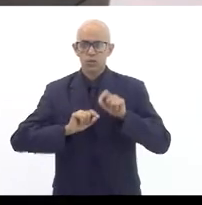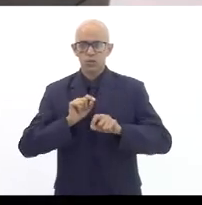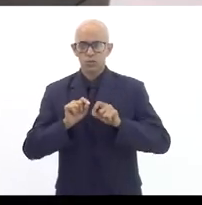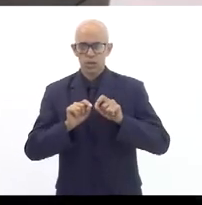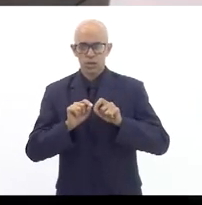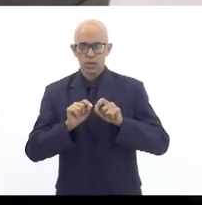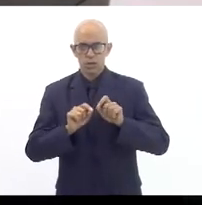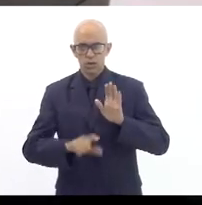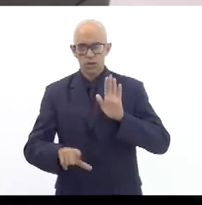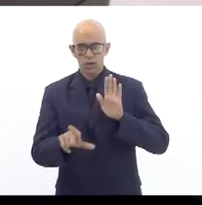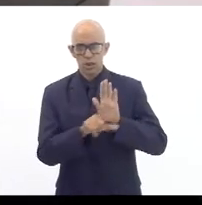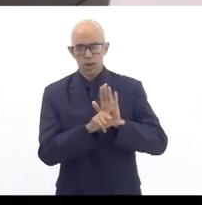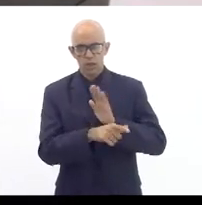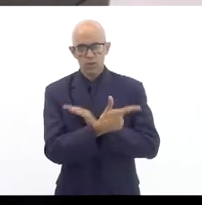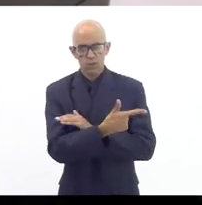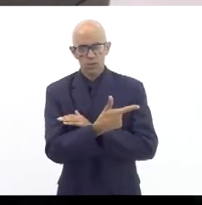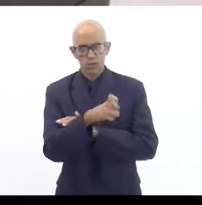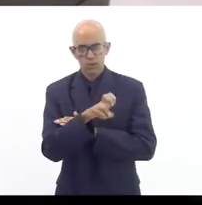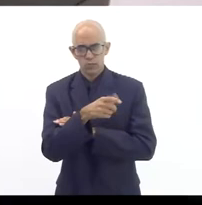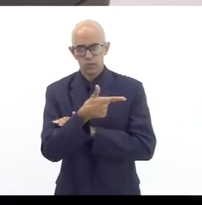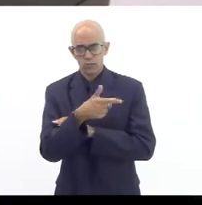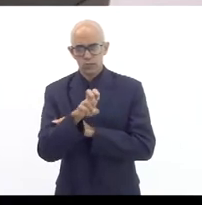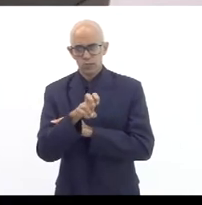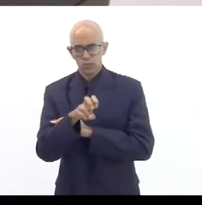pela Lei 2525 de